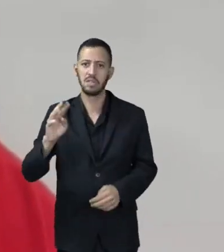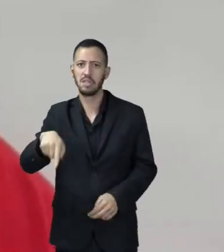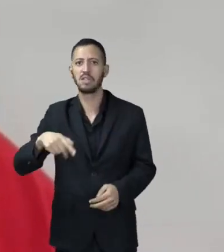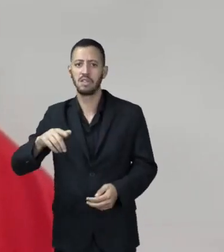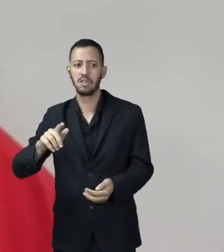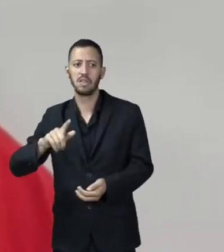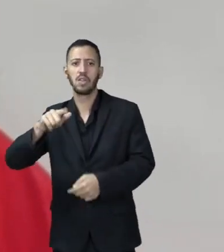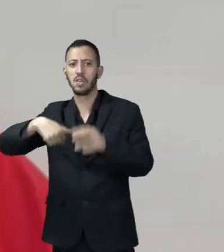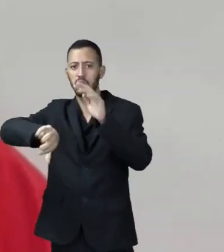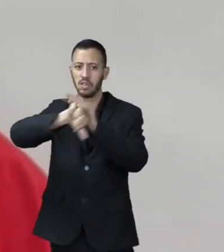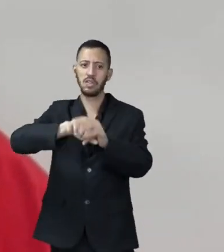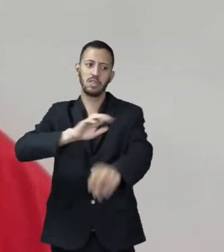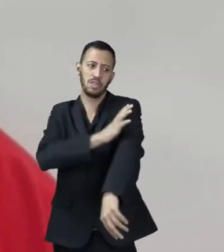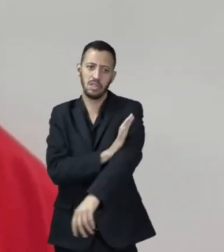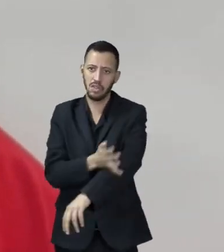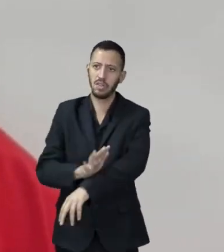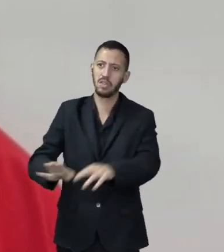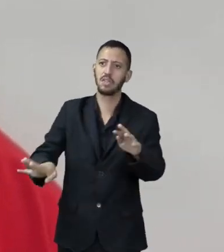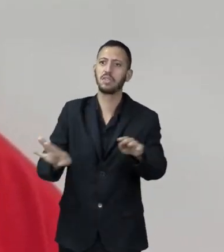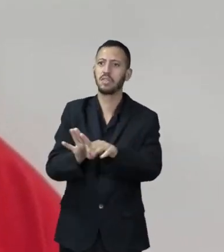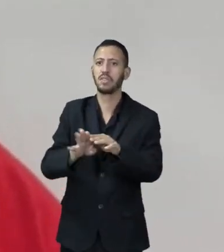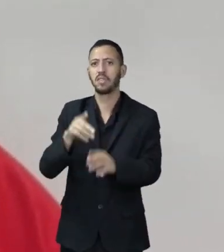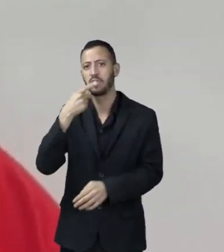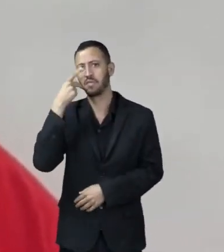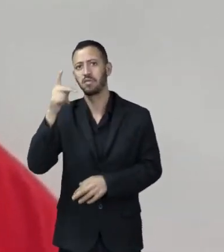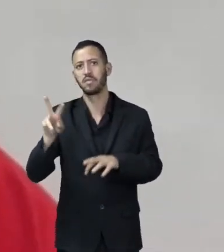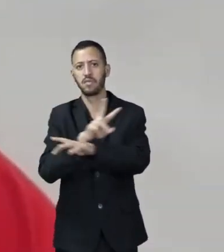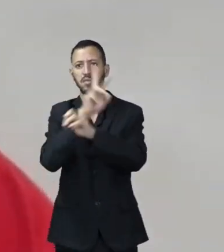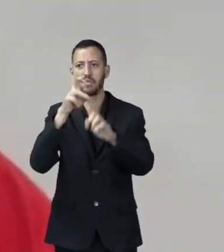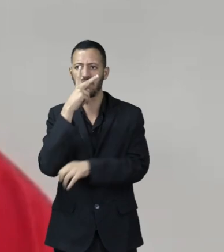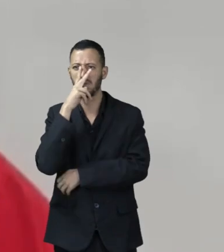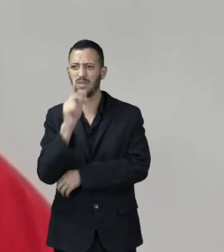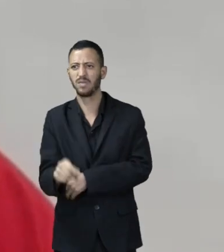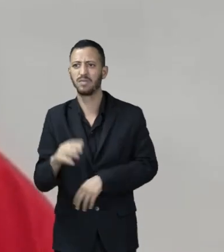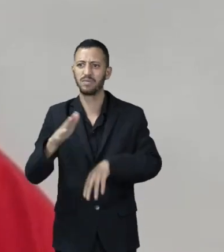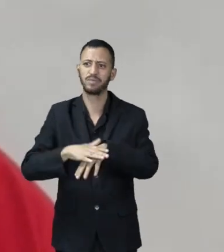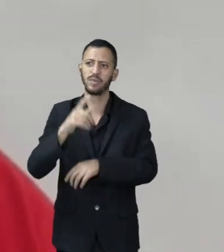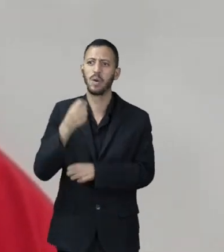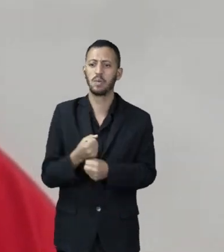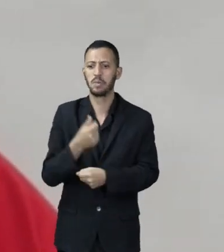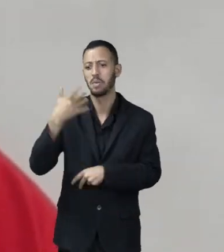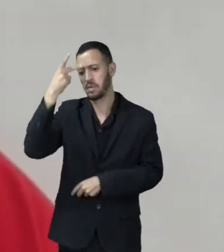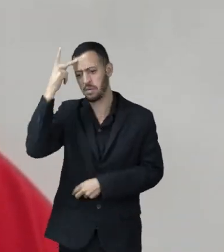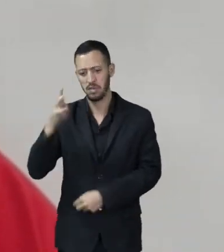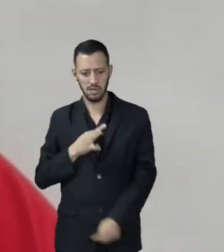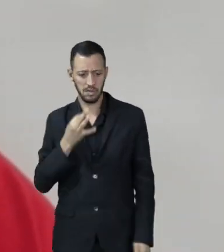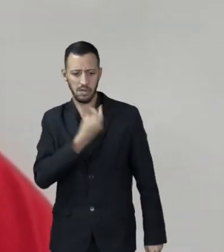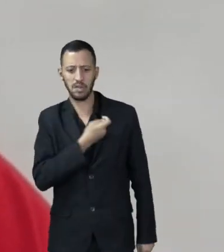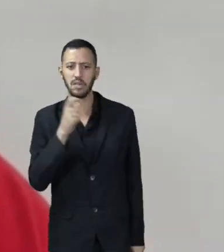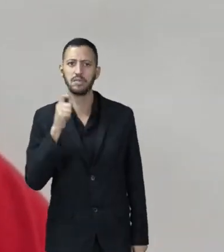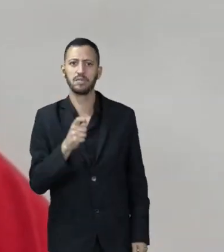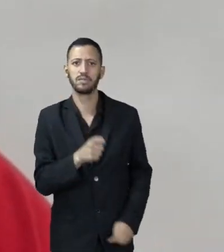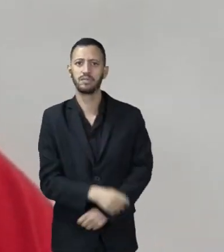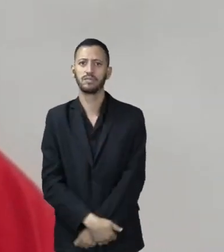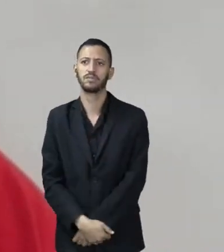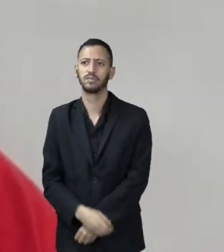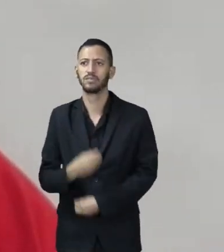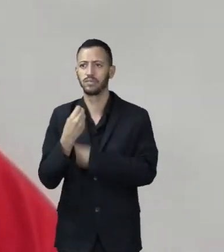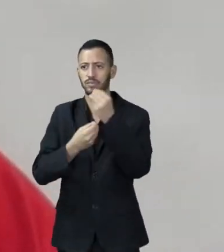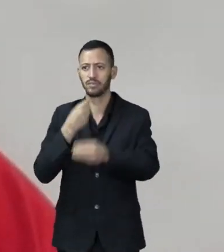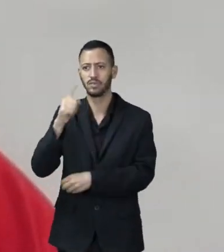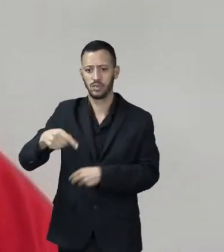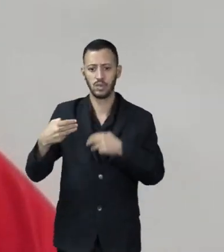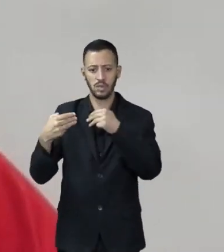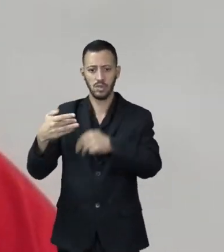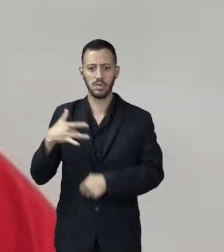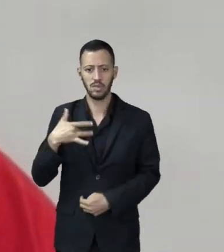e aqui a gente precisa também fazer esse reconhecimento, e aí eu acho que eu falo muito mais enquanto pessoa trans do que componente do